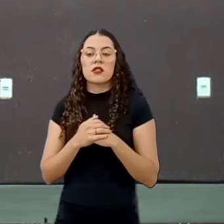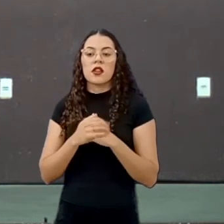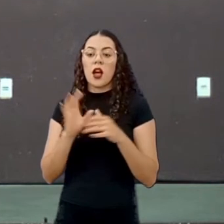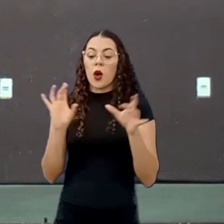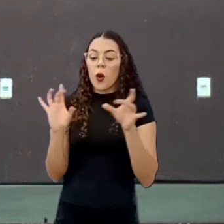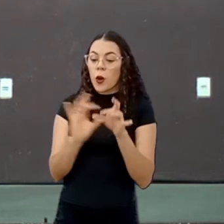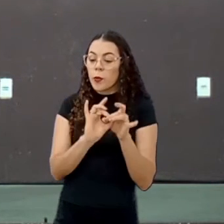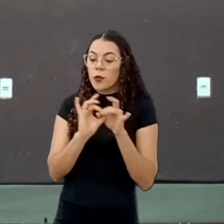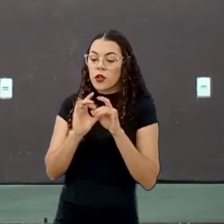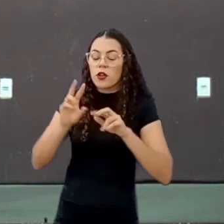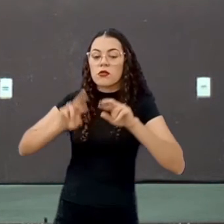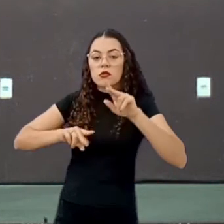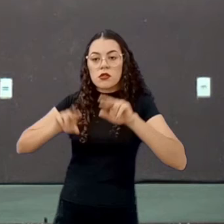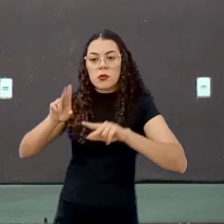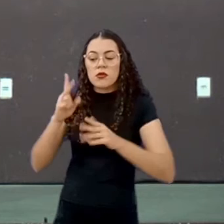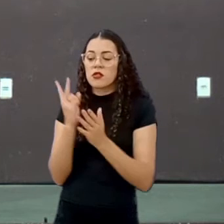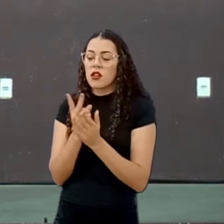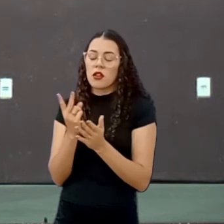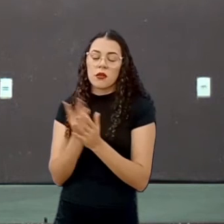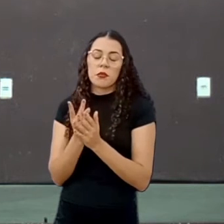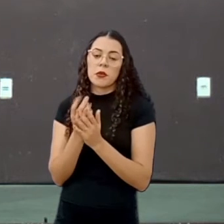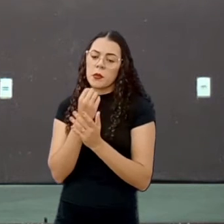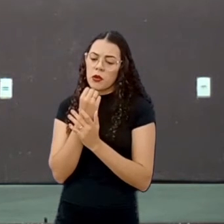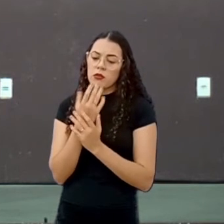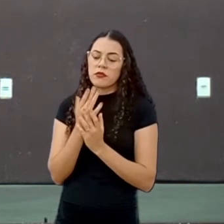comunhão com os irmãos sempre que possível,